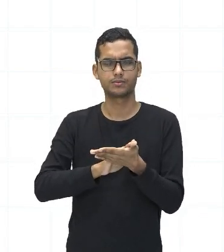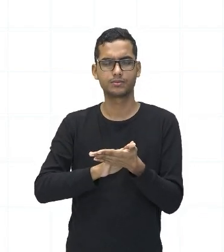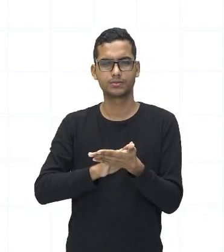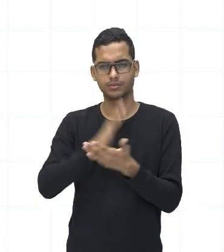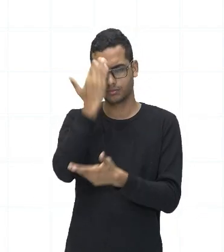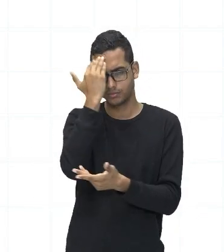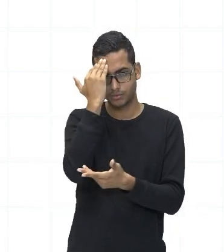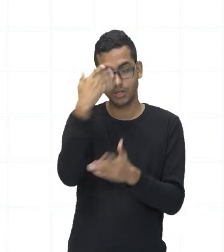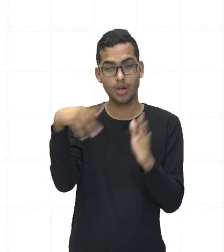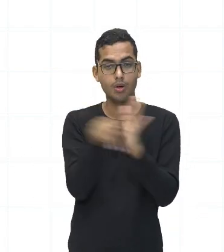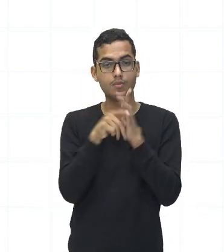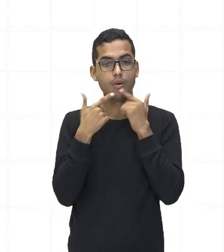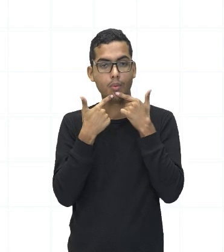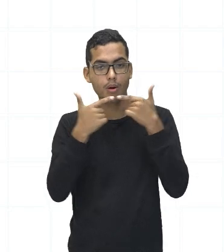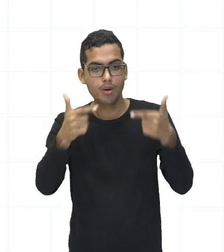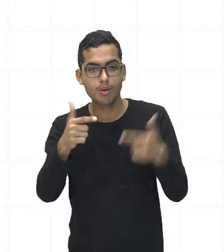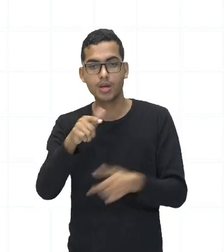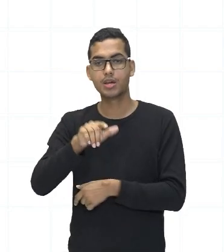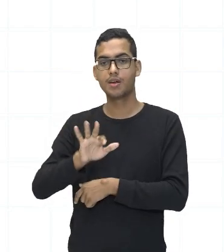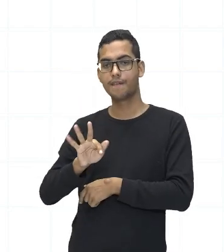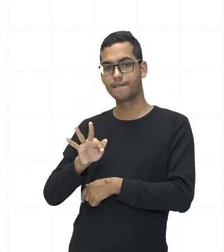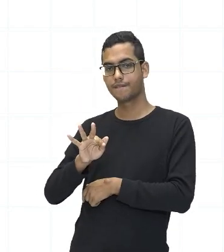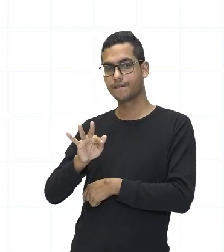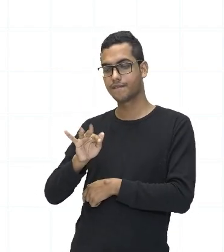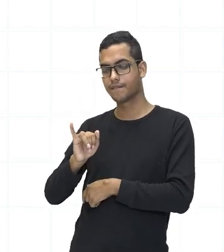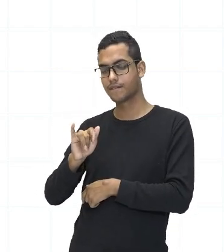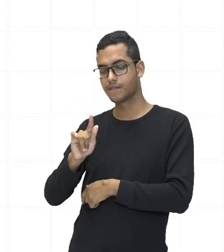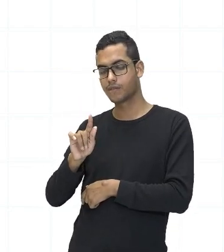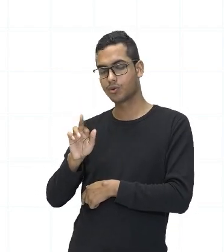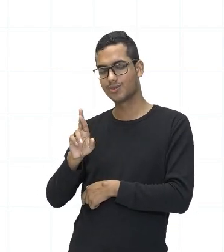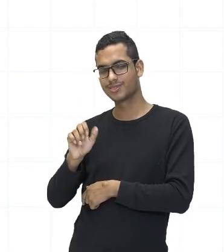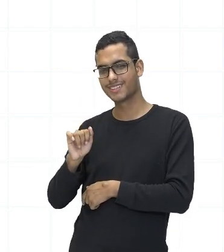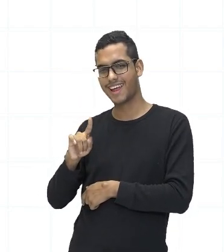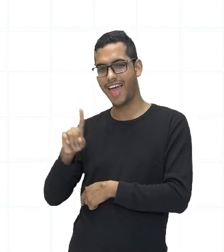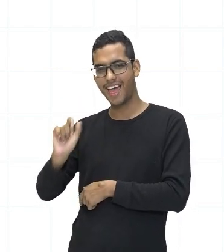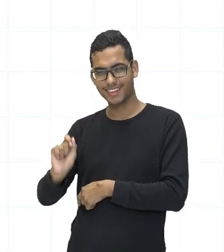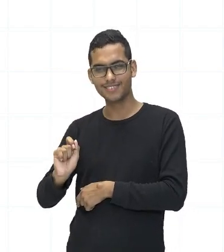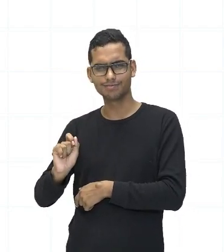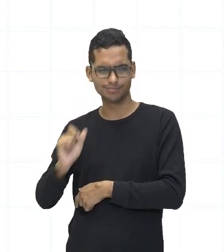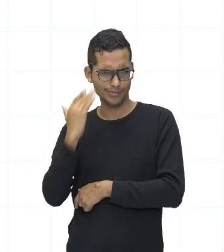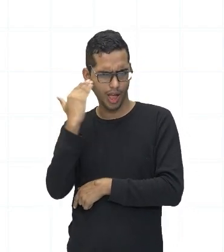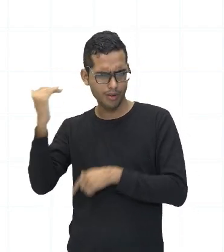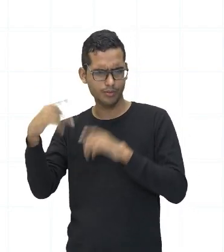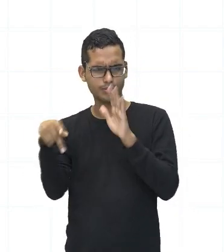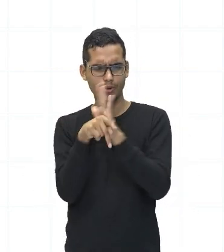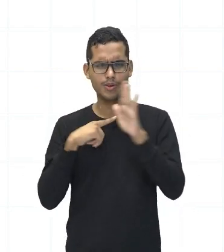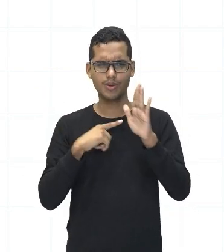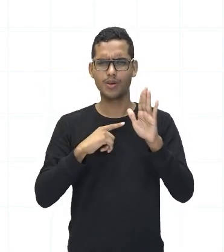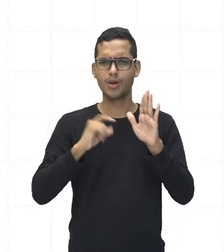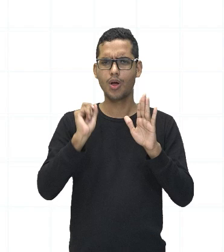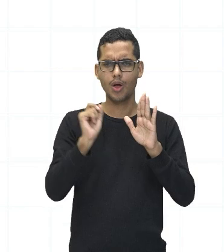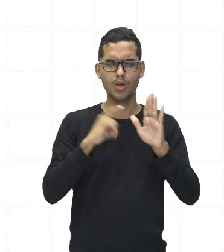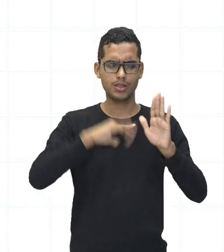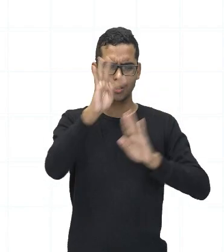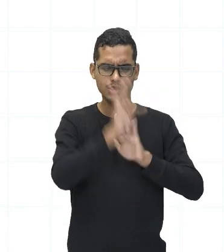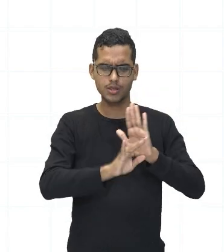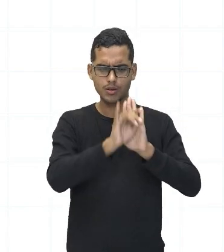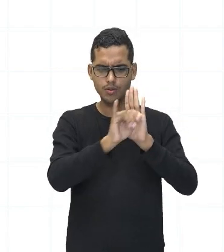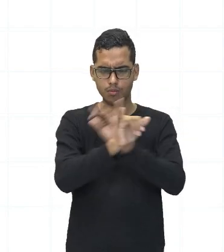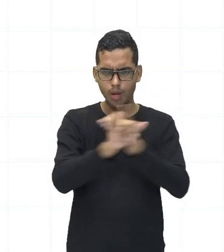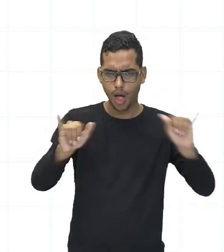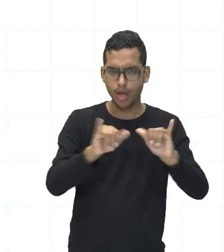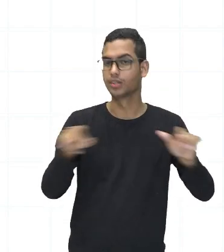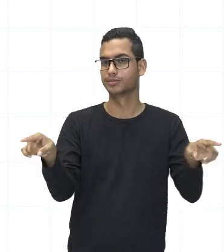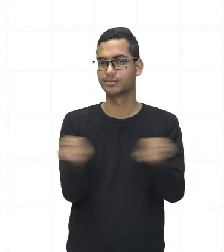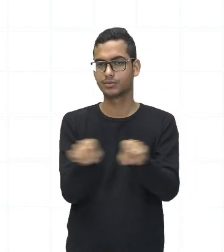empregada nos textos publicitários, né, que é aquela linguagem que não é a comum do cotidiano, que não é a